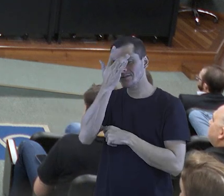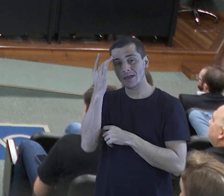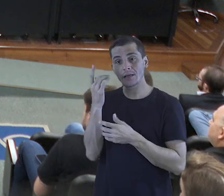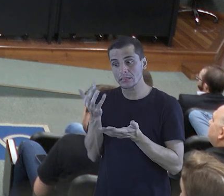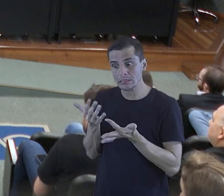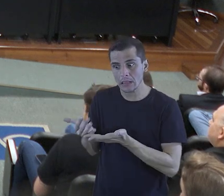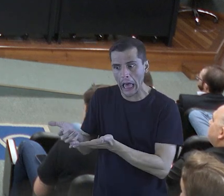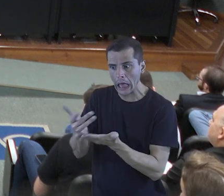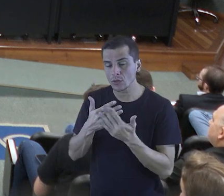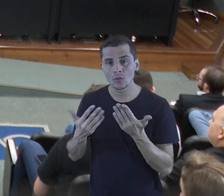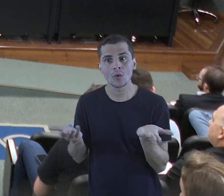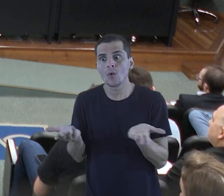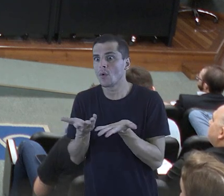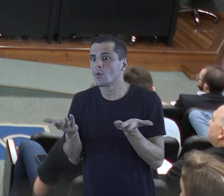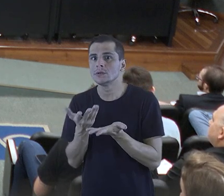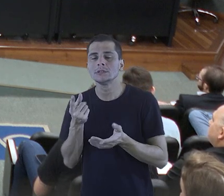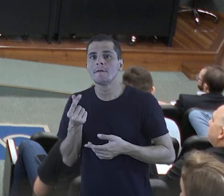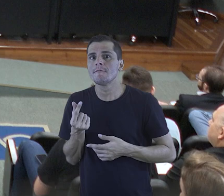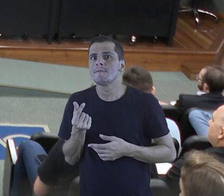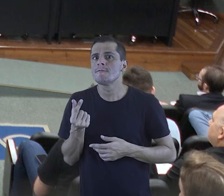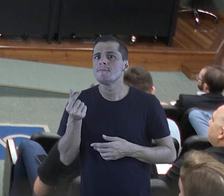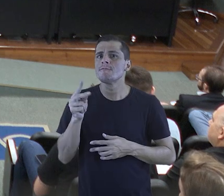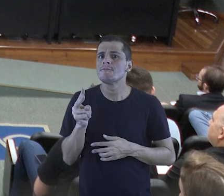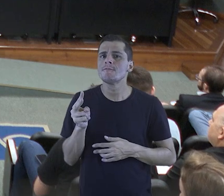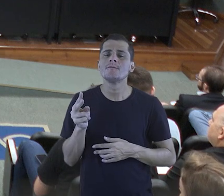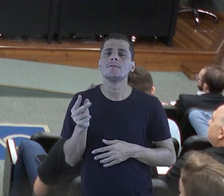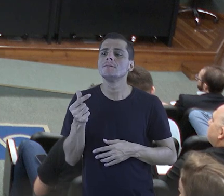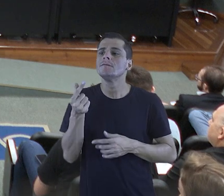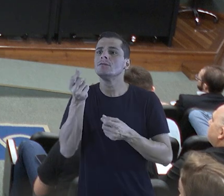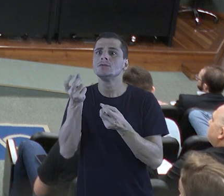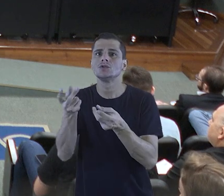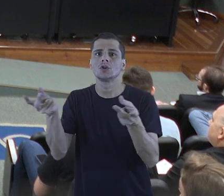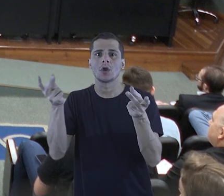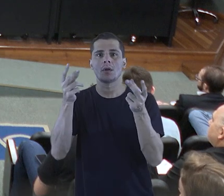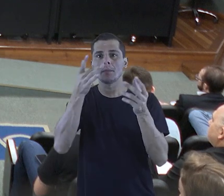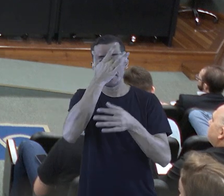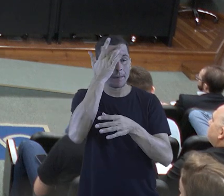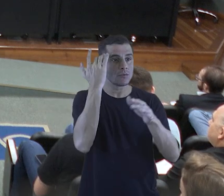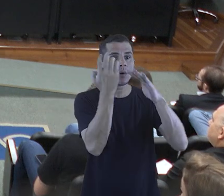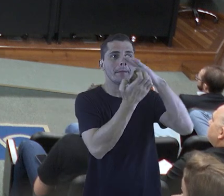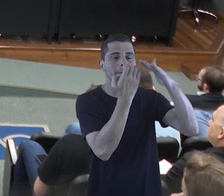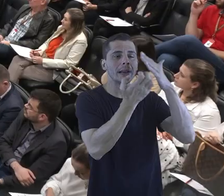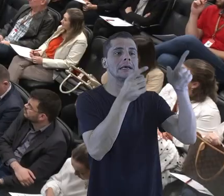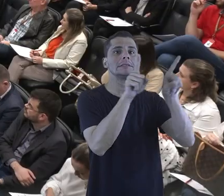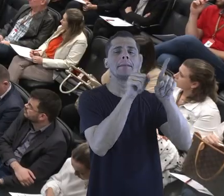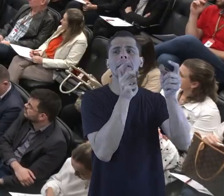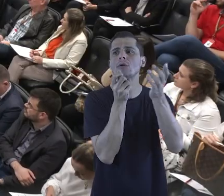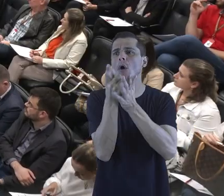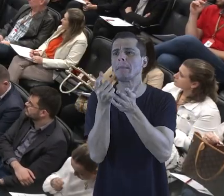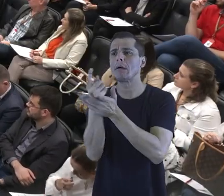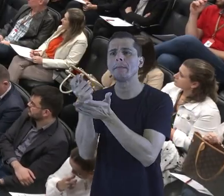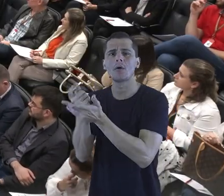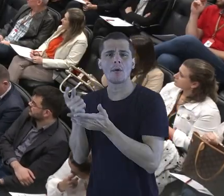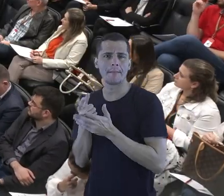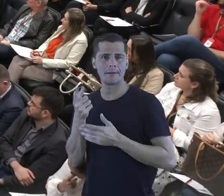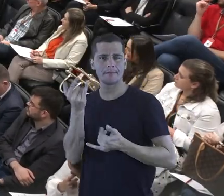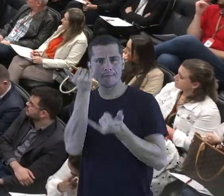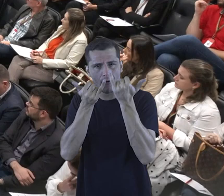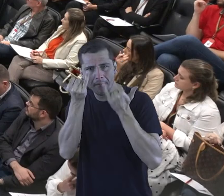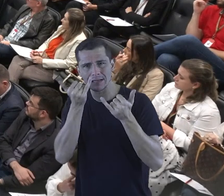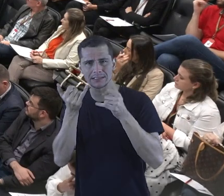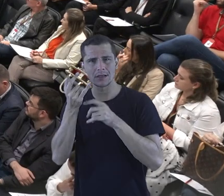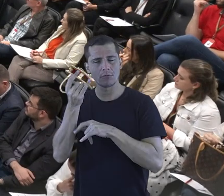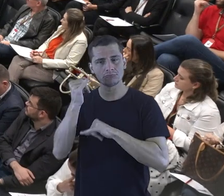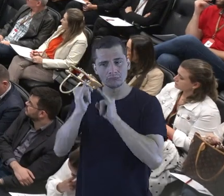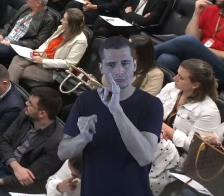para encontrar uma brecha na LGTB. Porque o dado hoje realmente é o novo petróleo. Vender os seus dados é algo